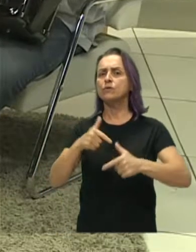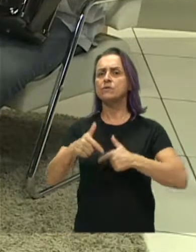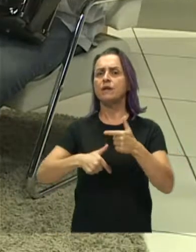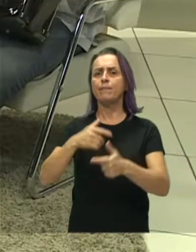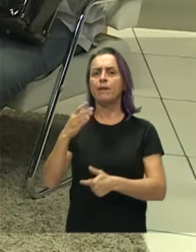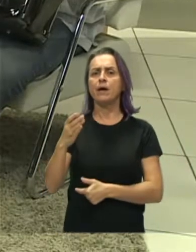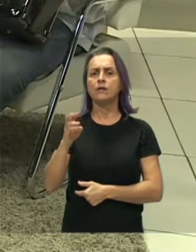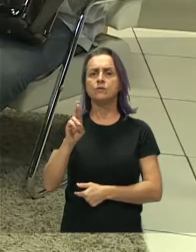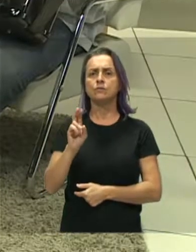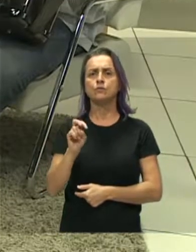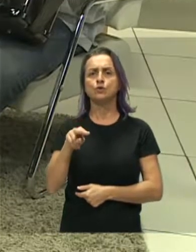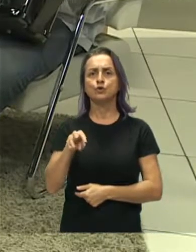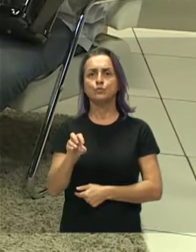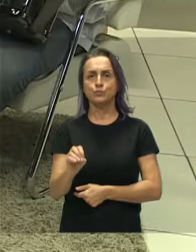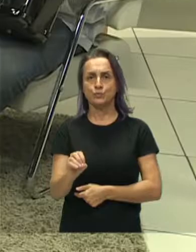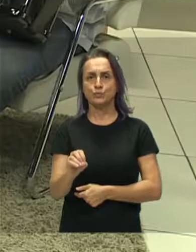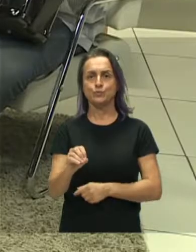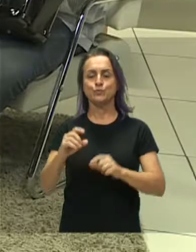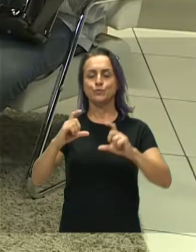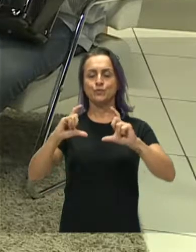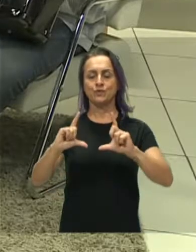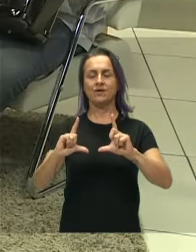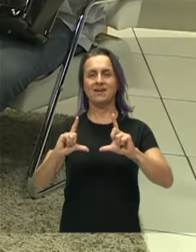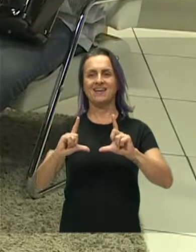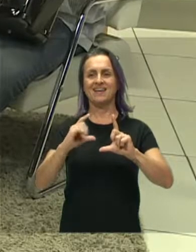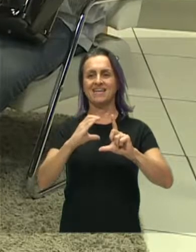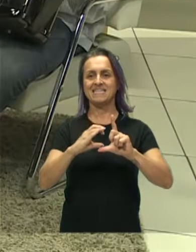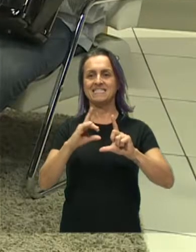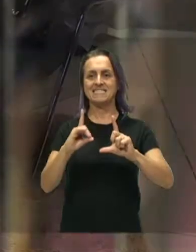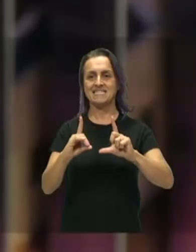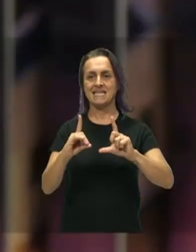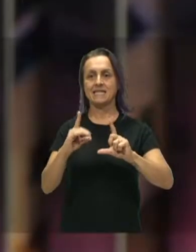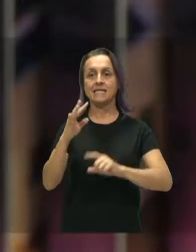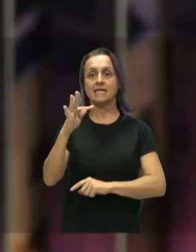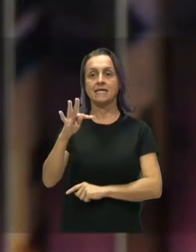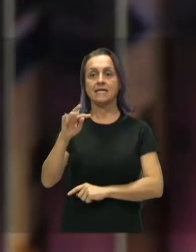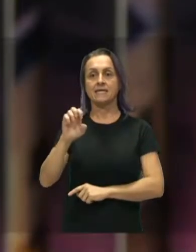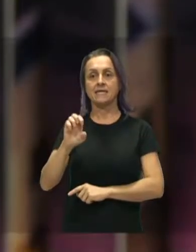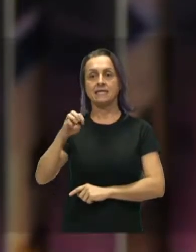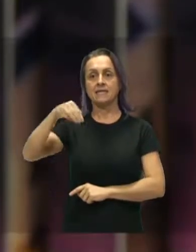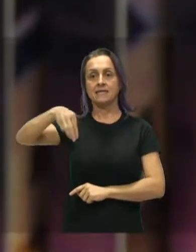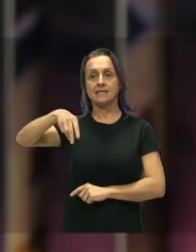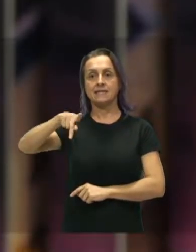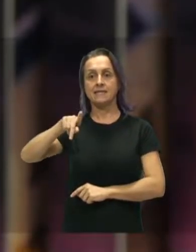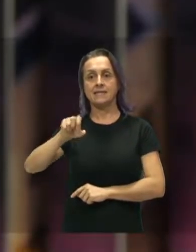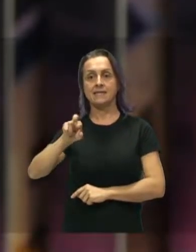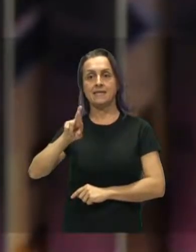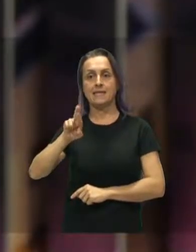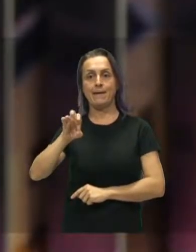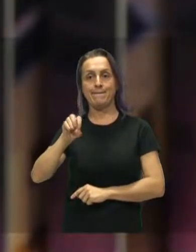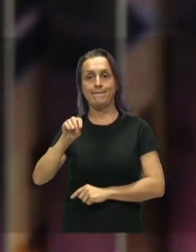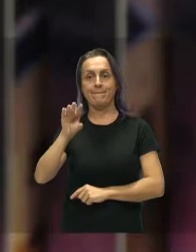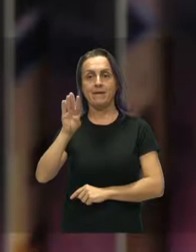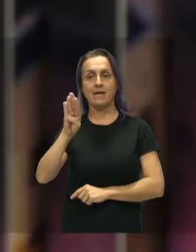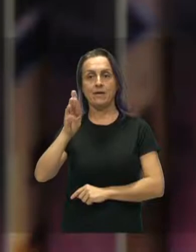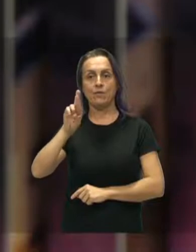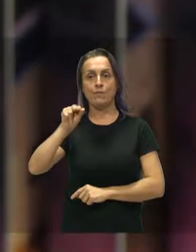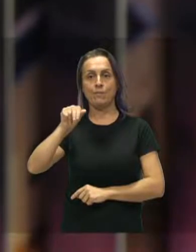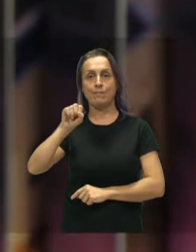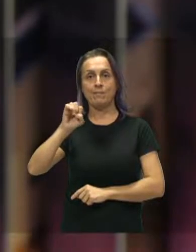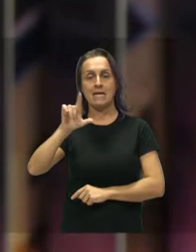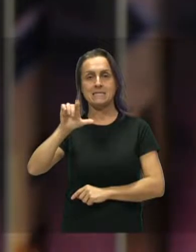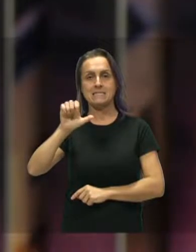é esse CD aqui, Tempero Brasileiro. Esse CD foi lançado em que ano, Bruno? Esse CD foi lançado em